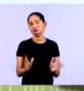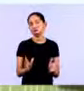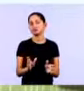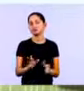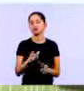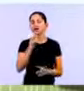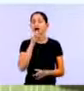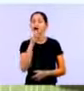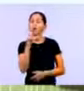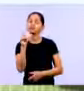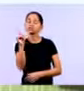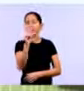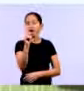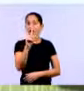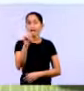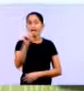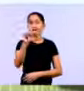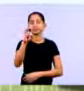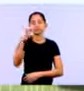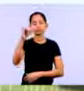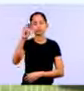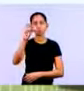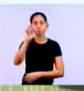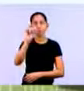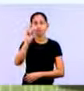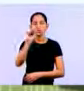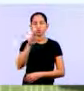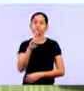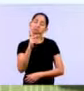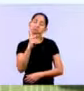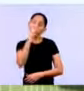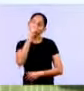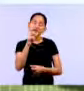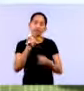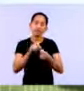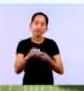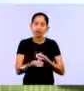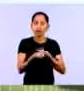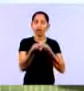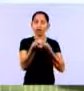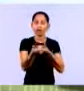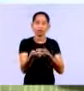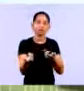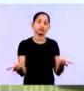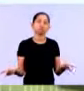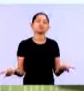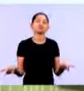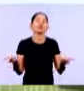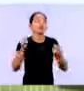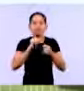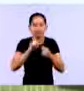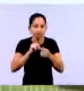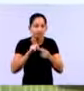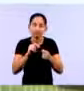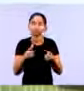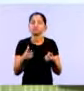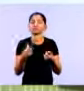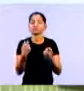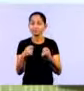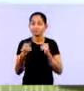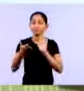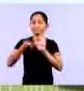incidir sobre uma obrigação de dar ou de fazer. Então, a declaração do imposto de renda, né? Então, a principal